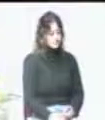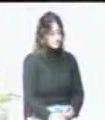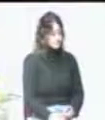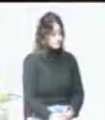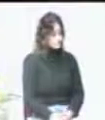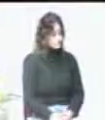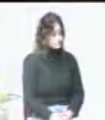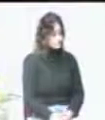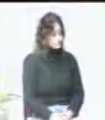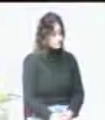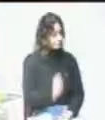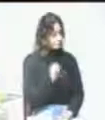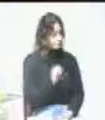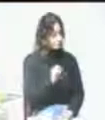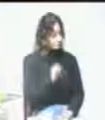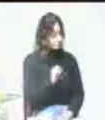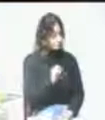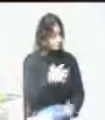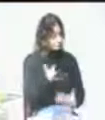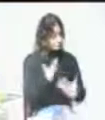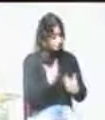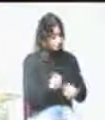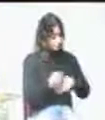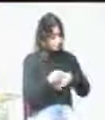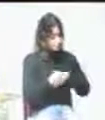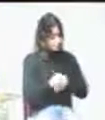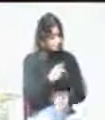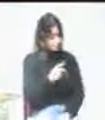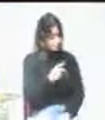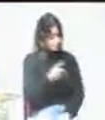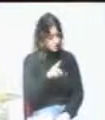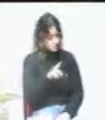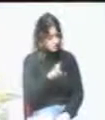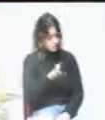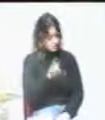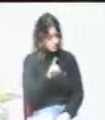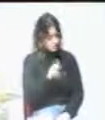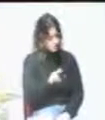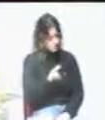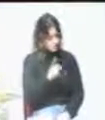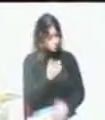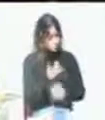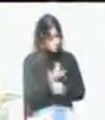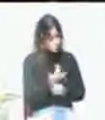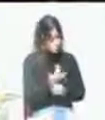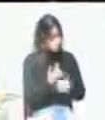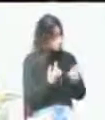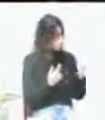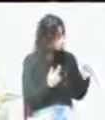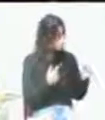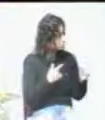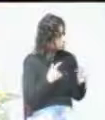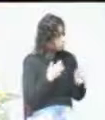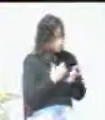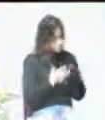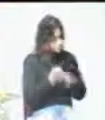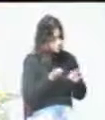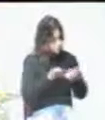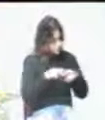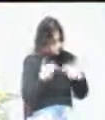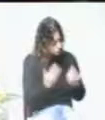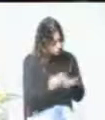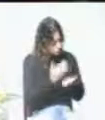A quem acolheu a indicação do PPG do URGS, imediatamente promoveu as reuniões iniciais